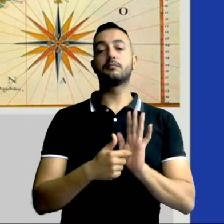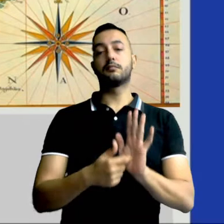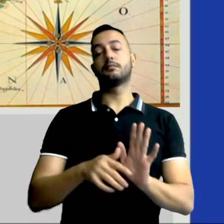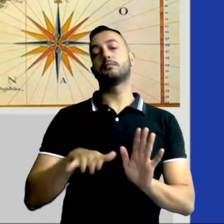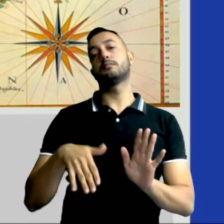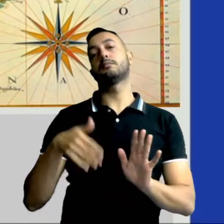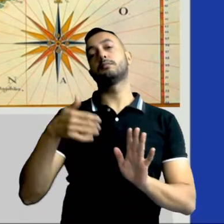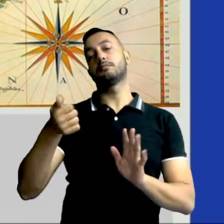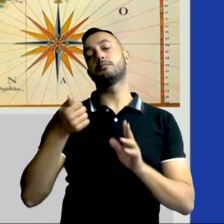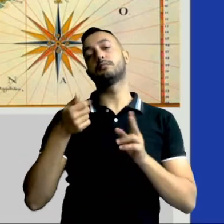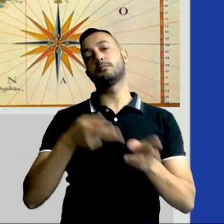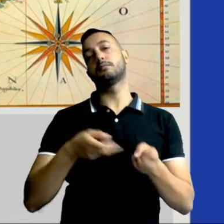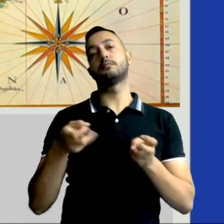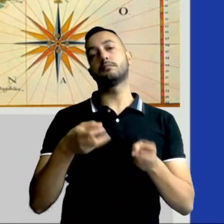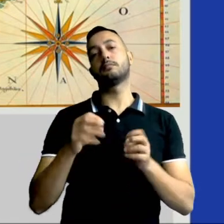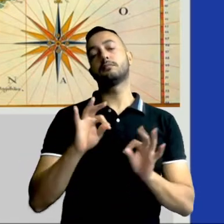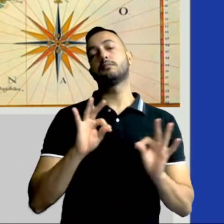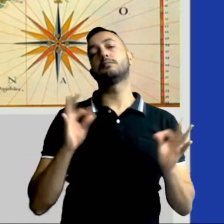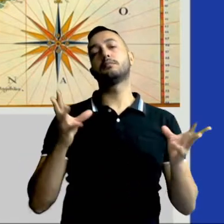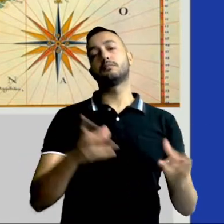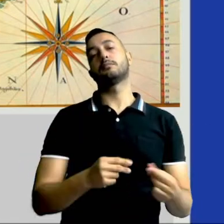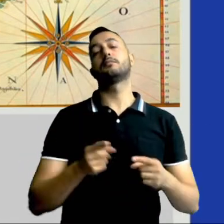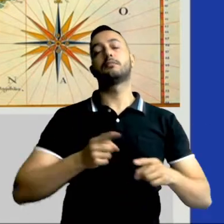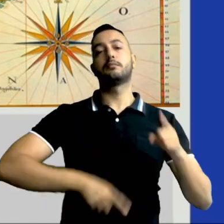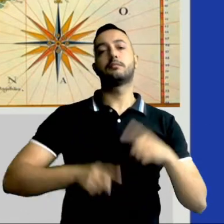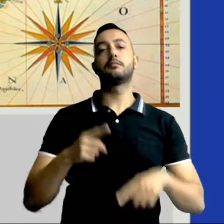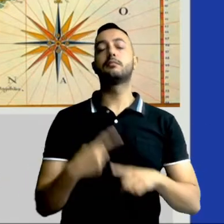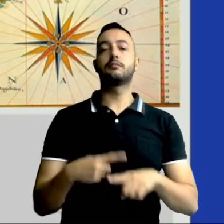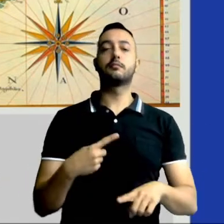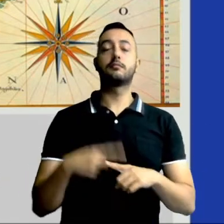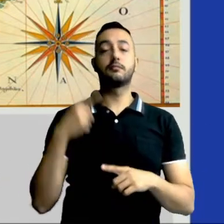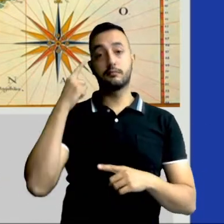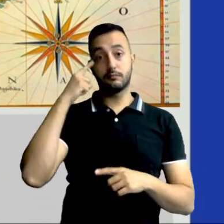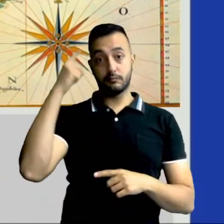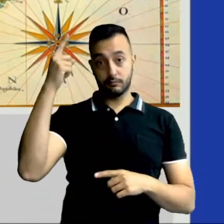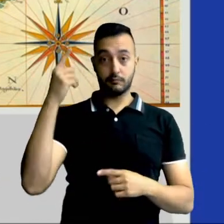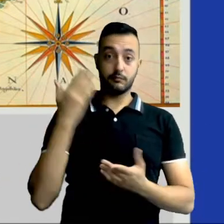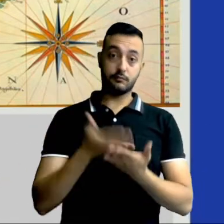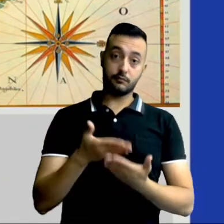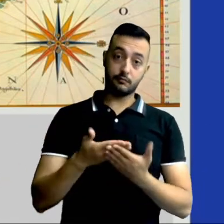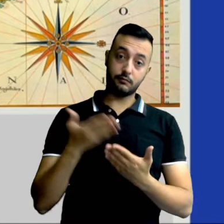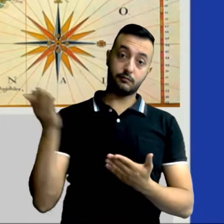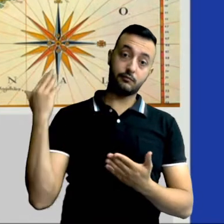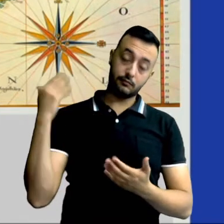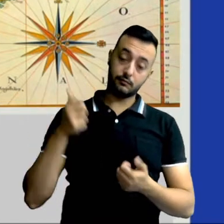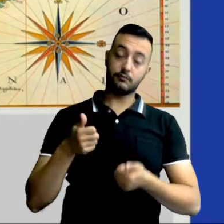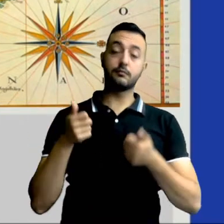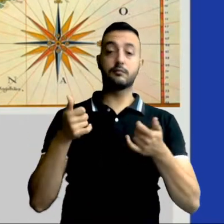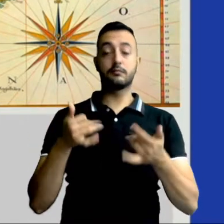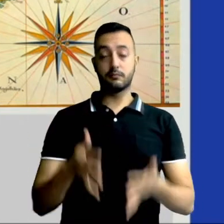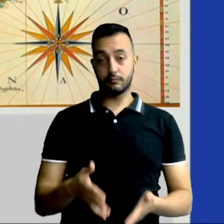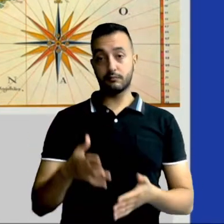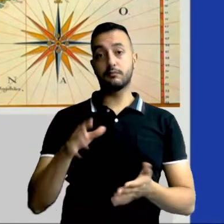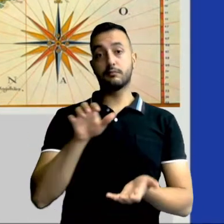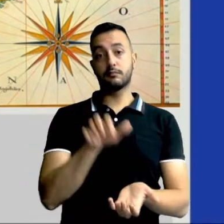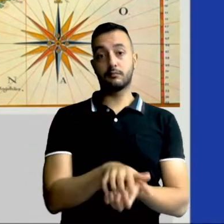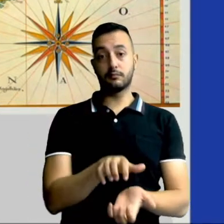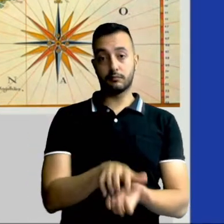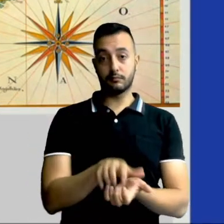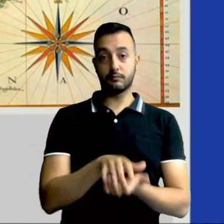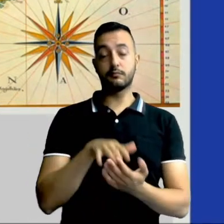melhor colonizador Entre todos os donatários porque lembram que na última aula come a capitania de Pernambuco